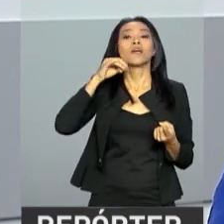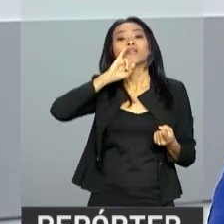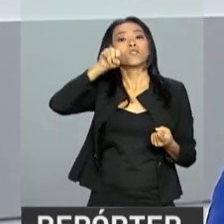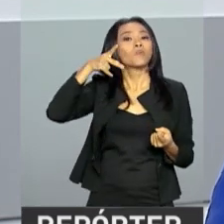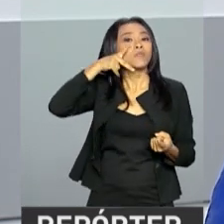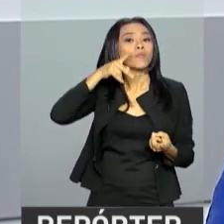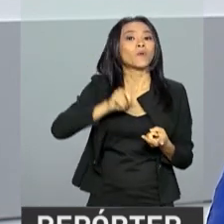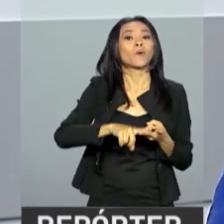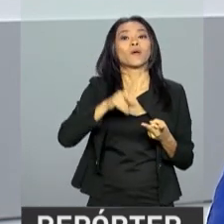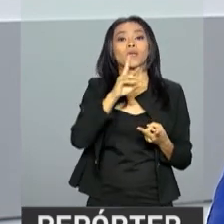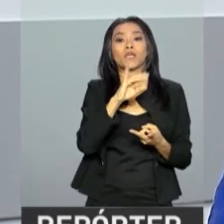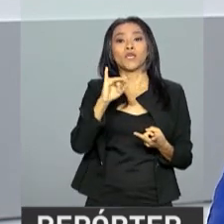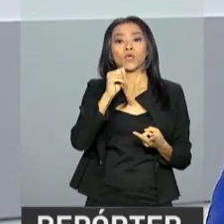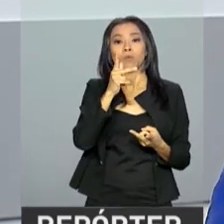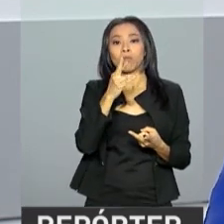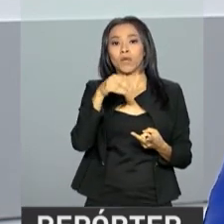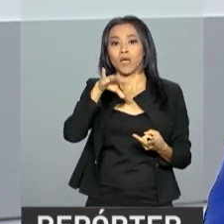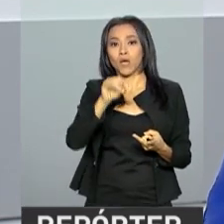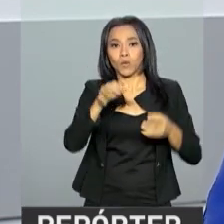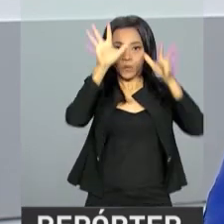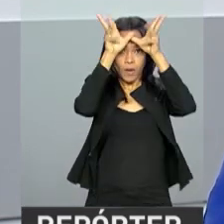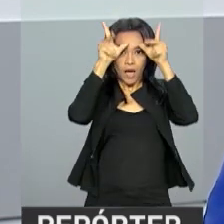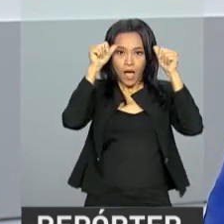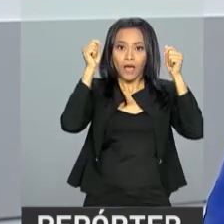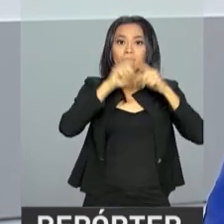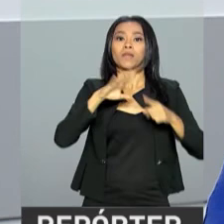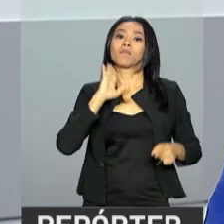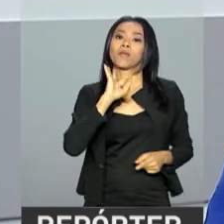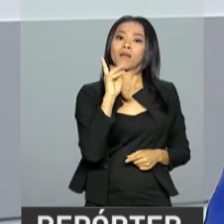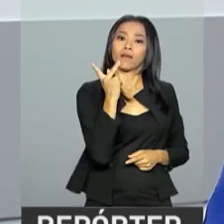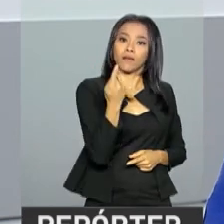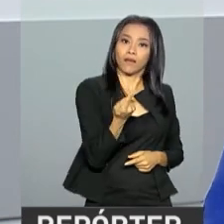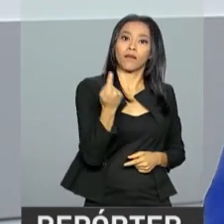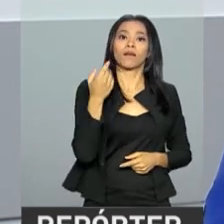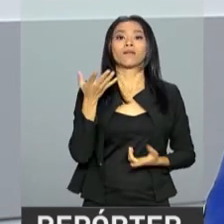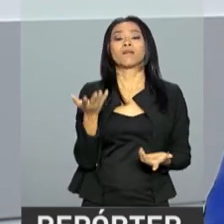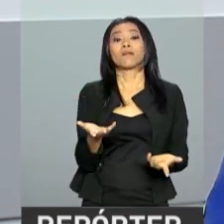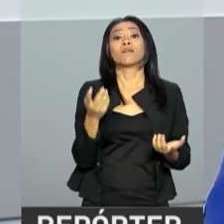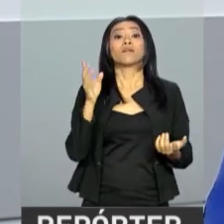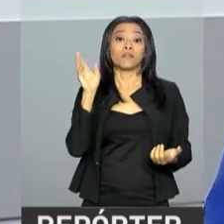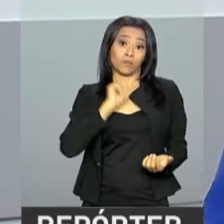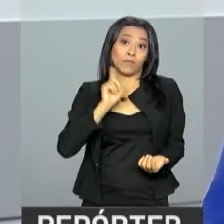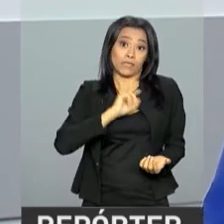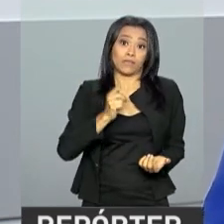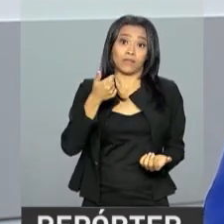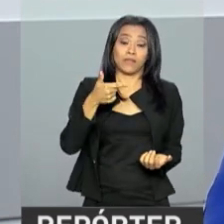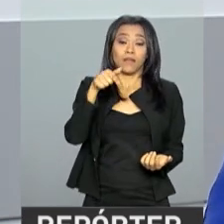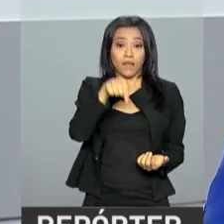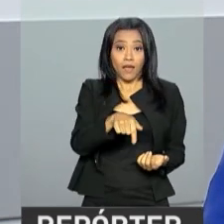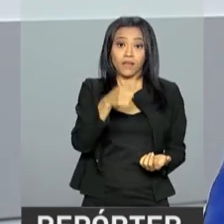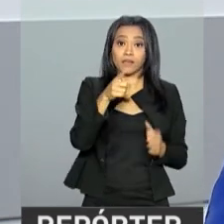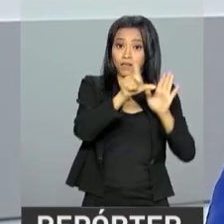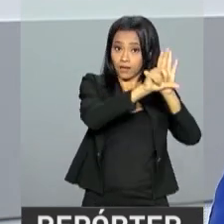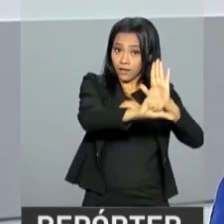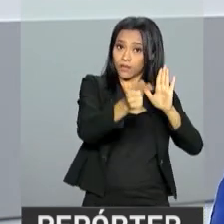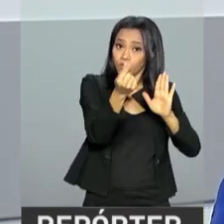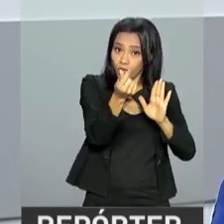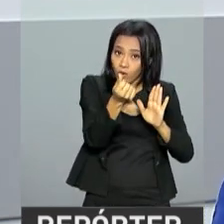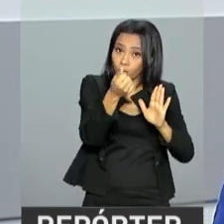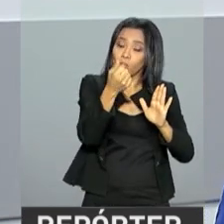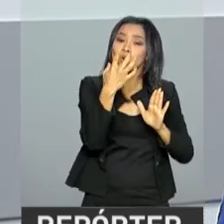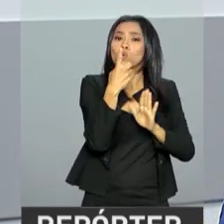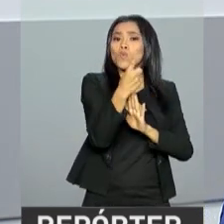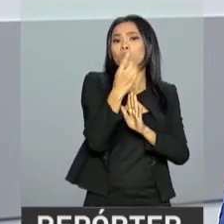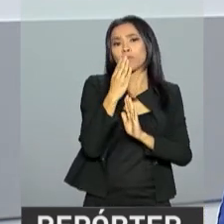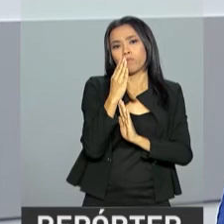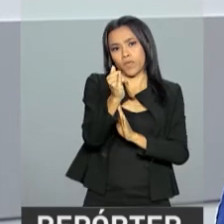pessoa na paraíba rio branco no acre e belo horizonte em minas gerais além do valor destinado à lei rouanet neste ano cerca